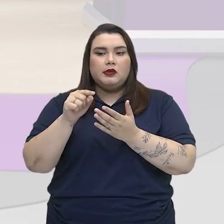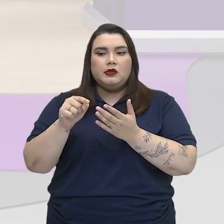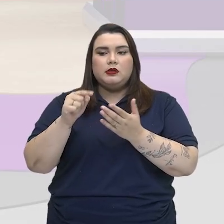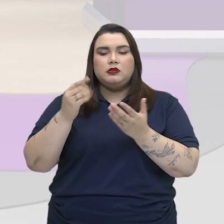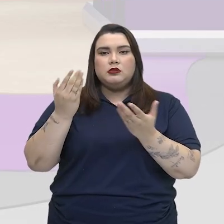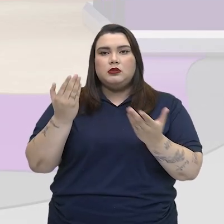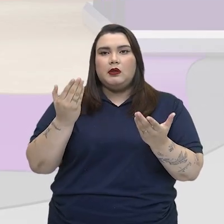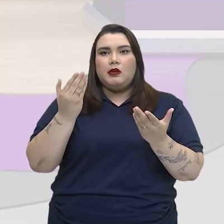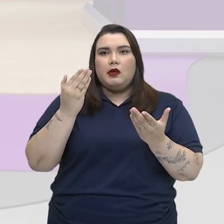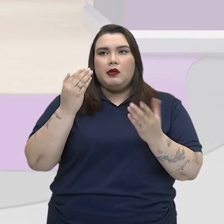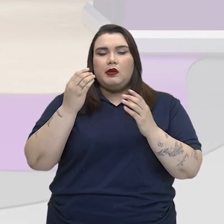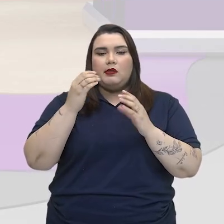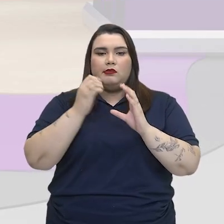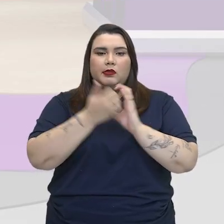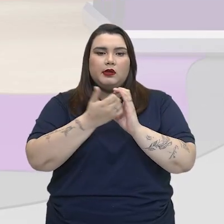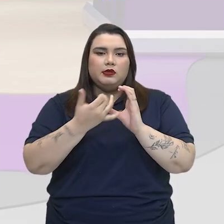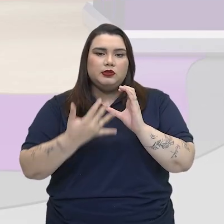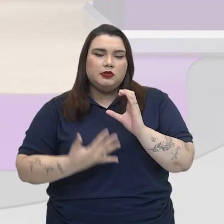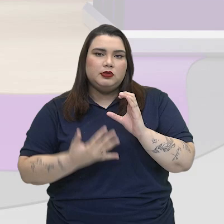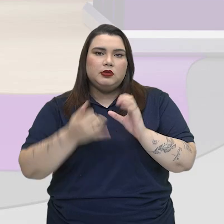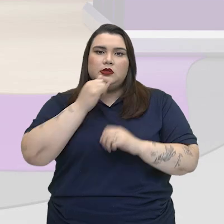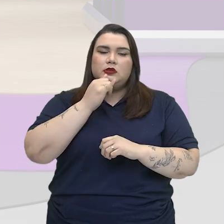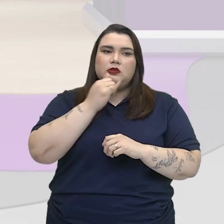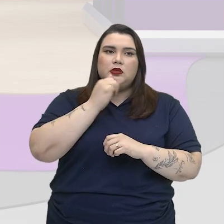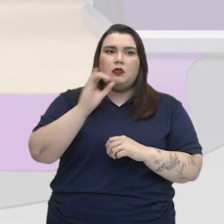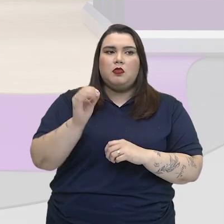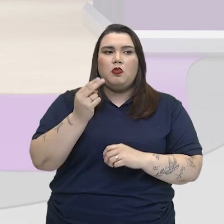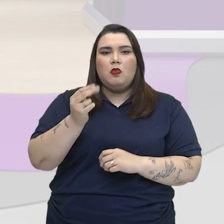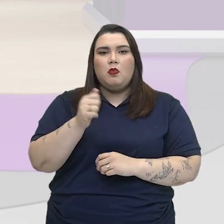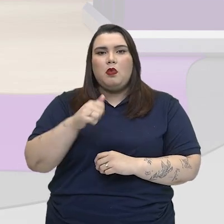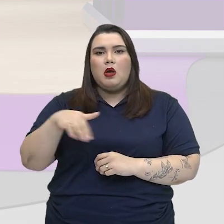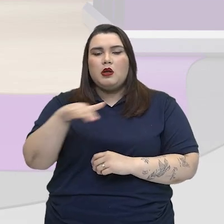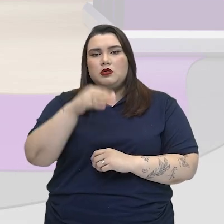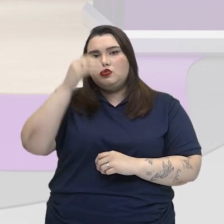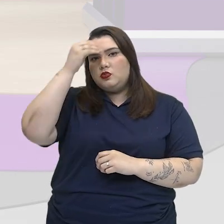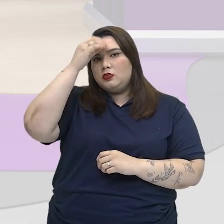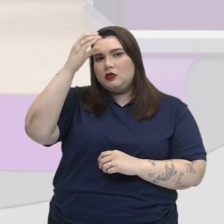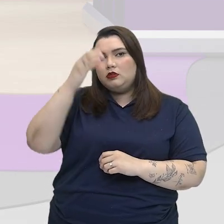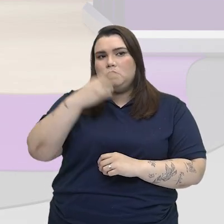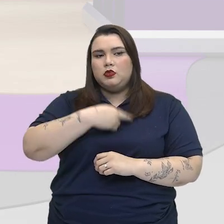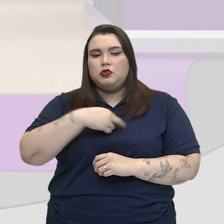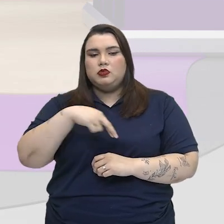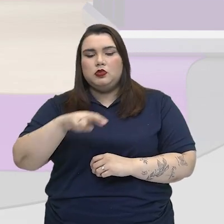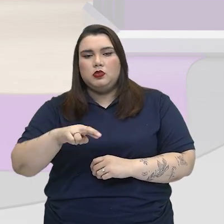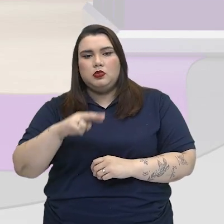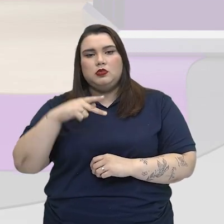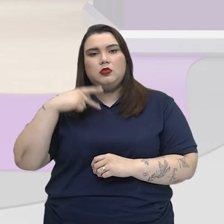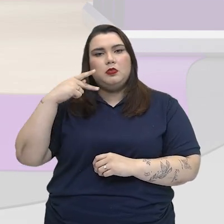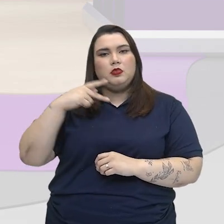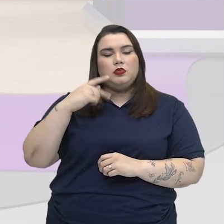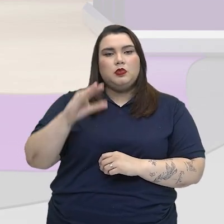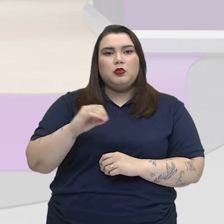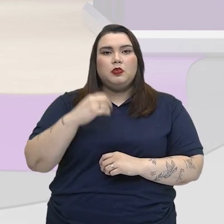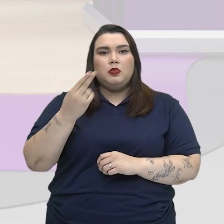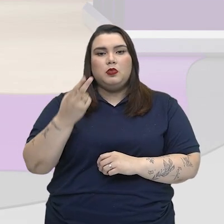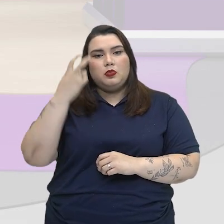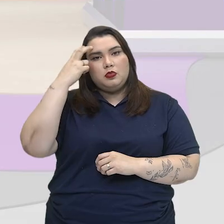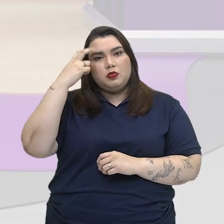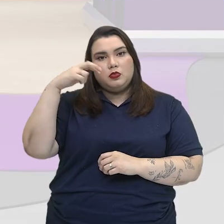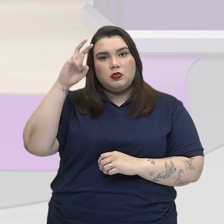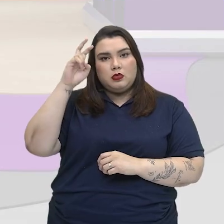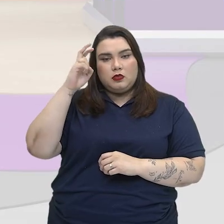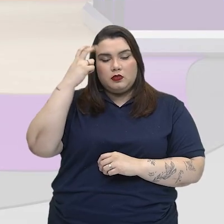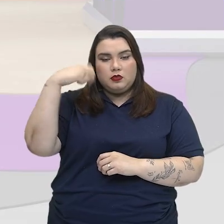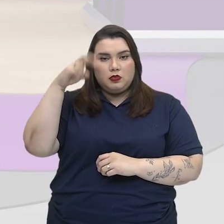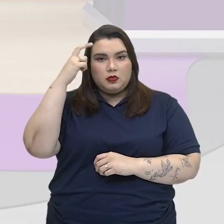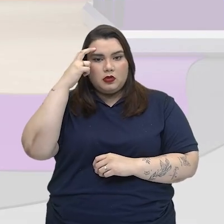tendência ideológica, seja ela religiosa, política, cultural, você pega, para fazer a coleta desses dados,